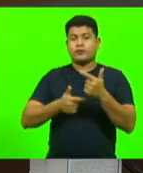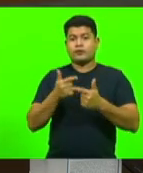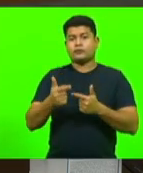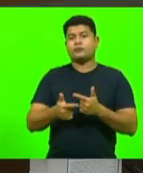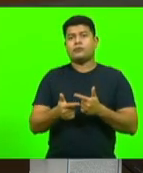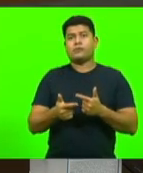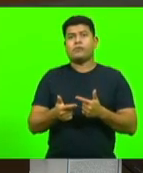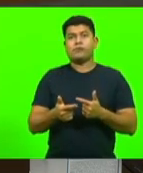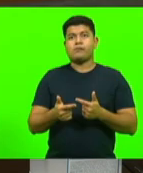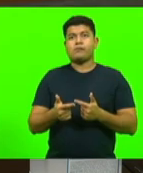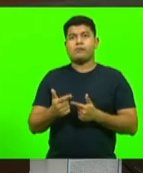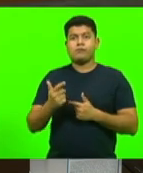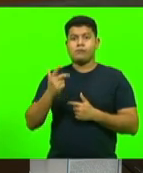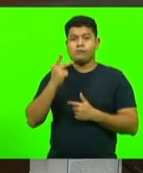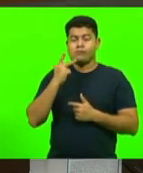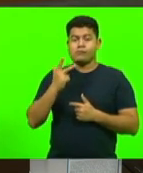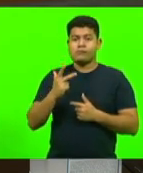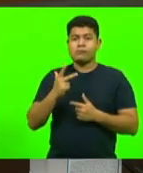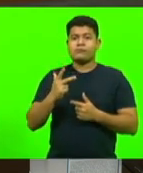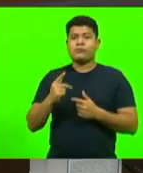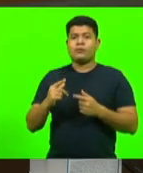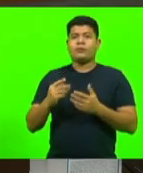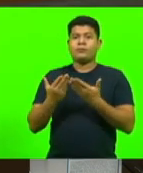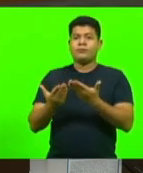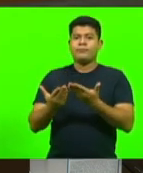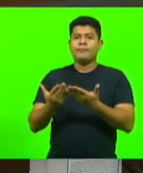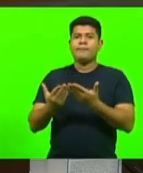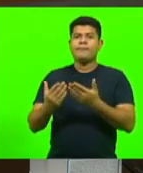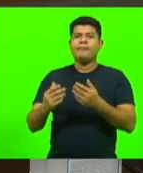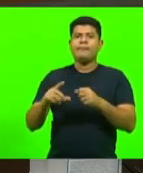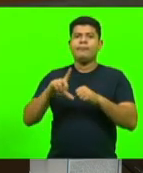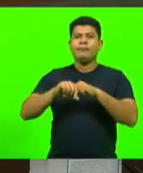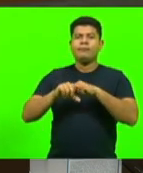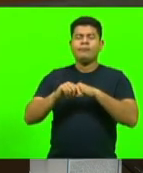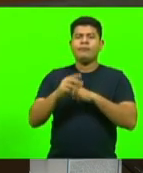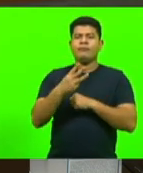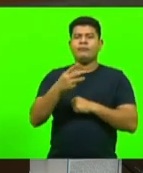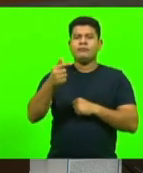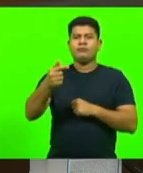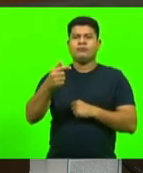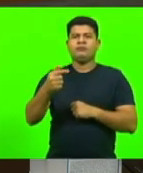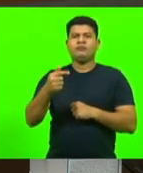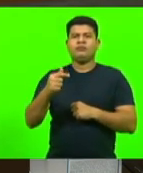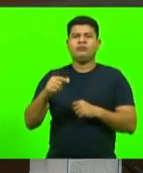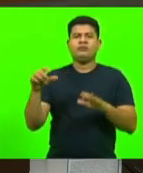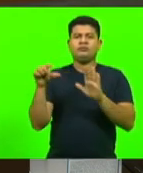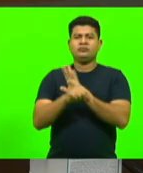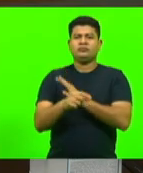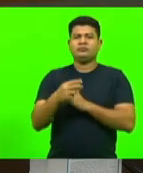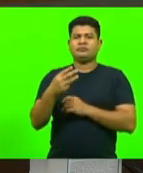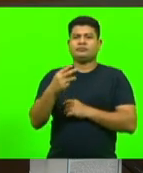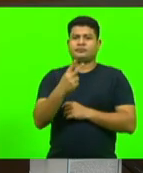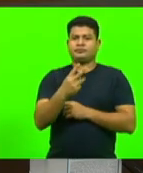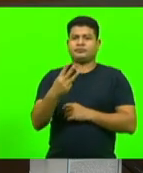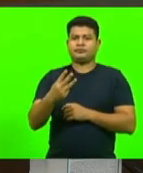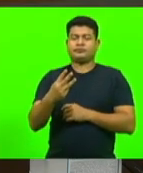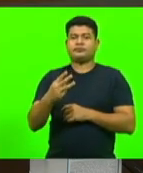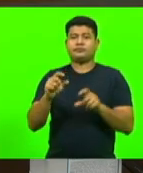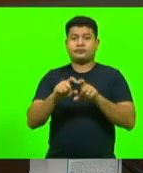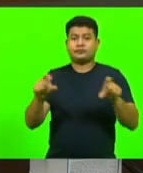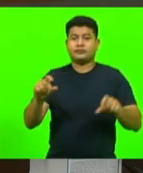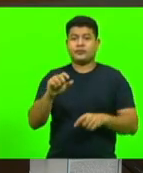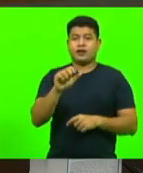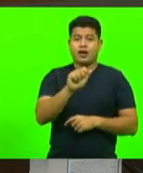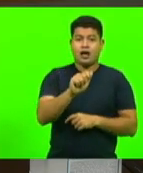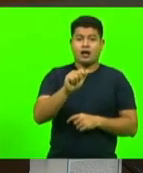aí fala a não aplicação do disposto no artigo 37 caput e inciso 23 Aline azhar J que é